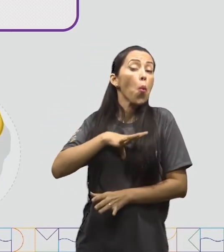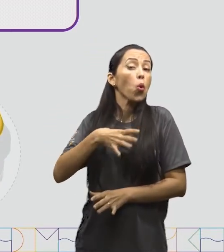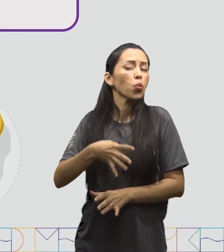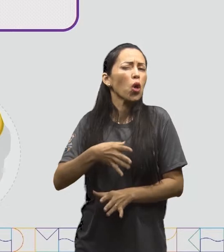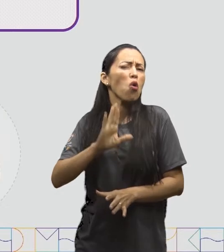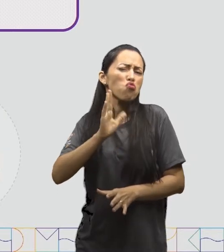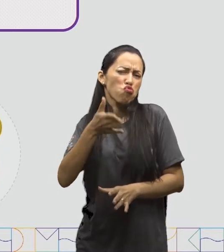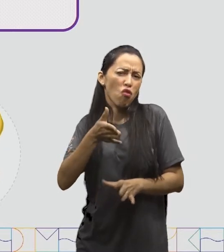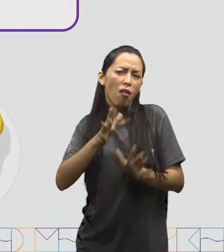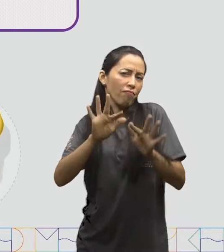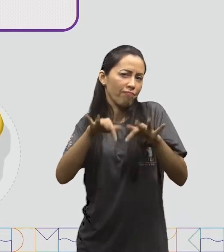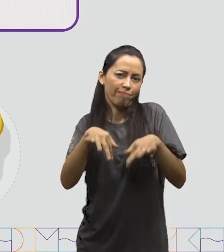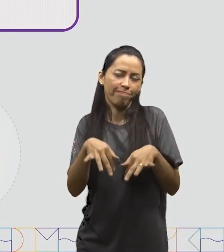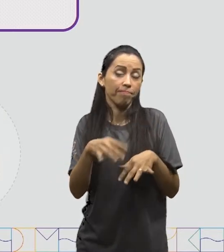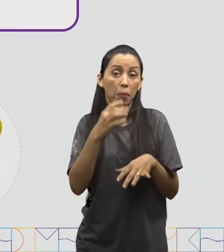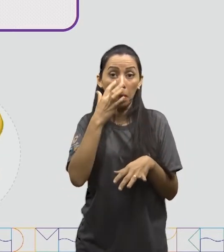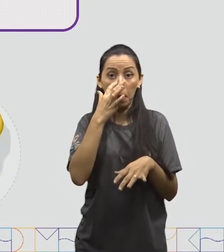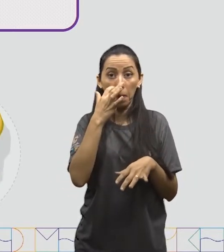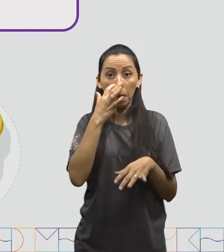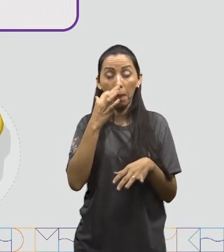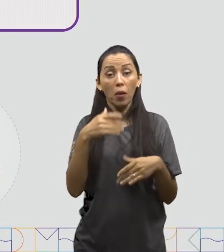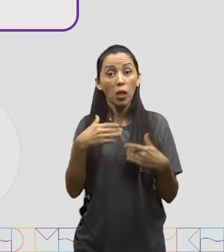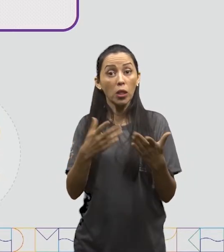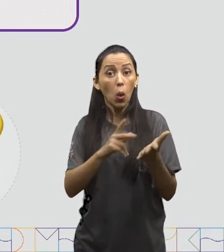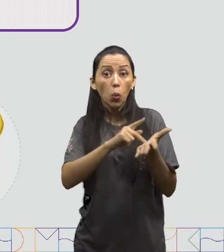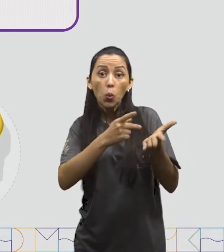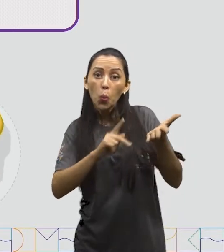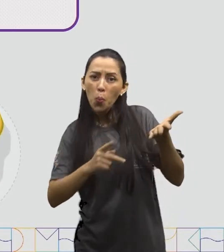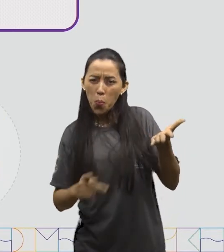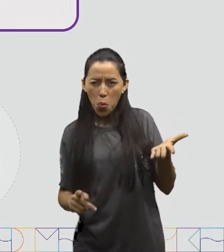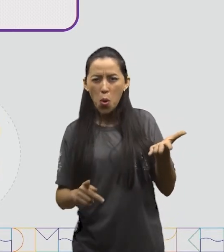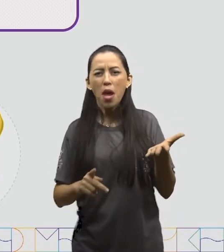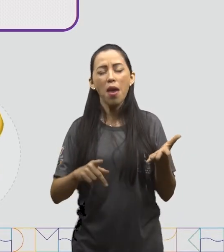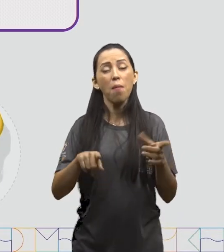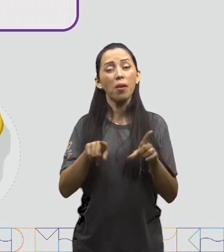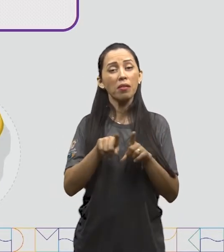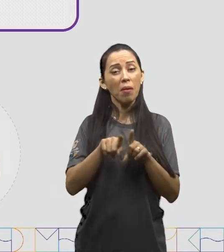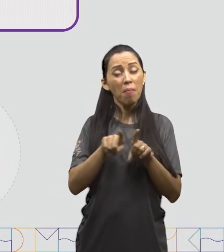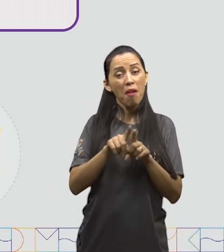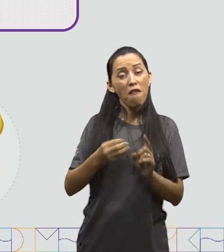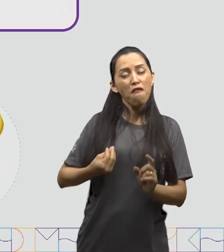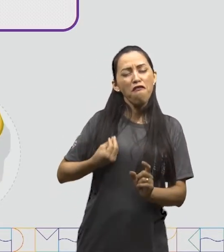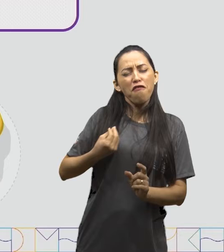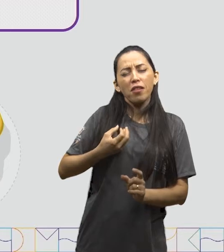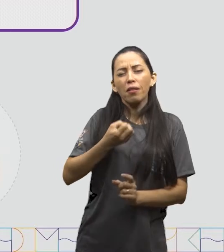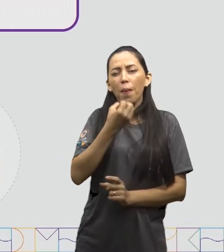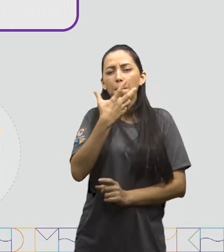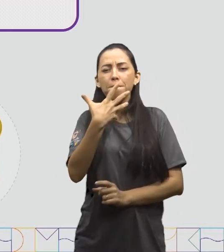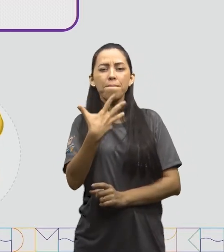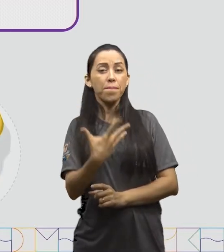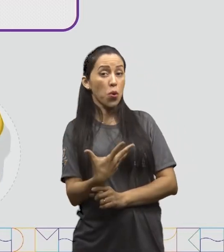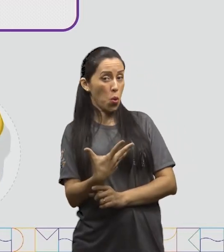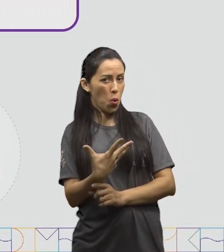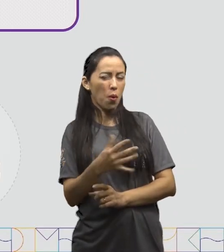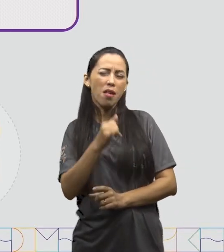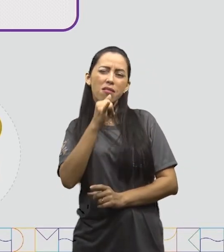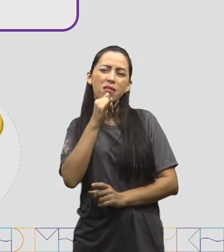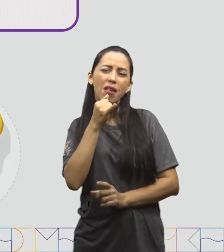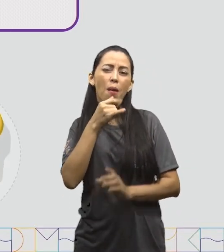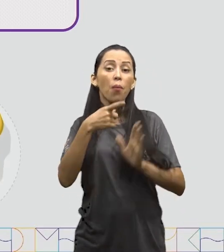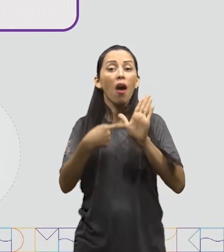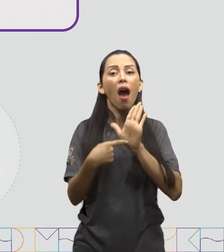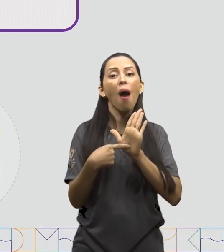está fora de circulação. No poema Isso que é Vida Boa, O autor diz que, ao final